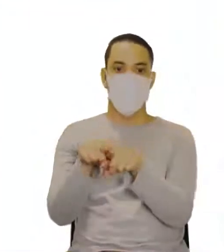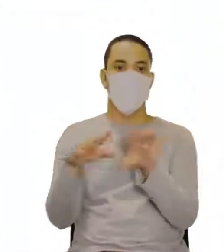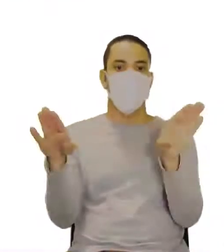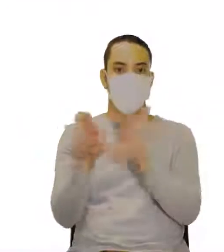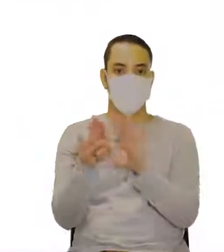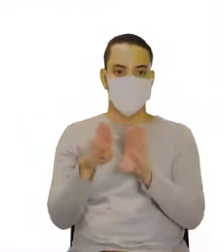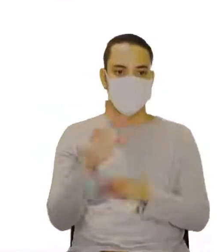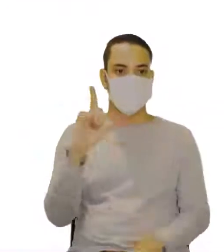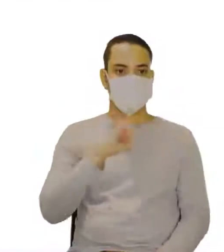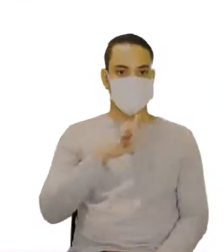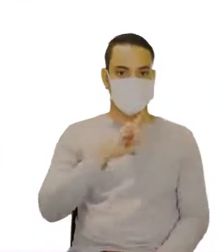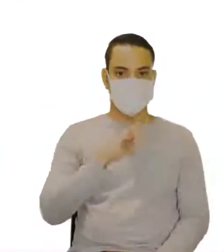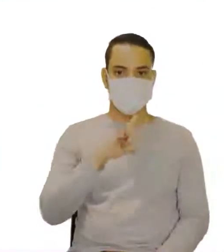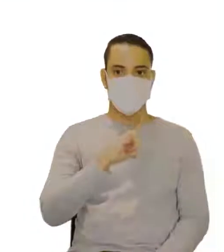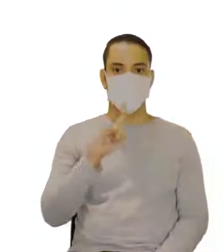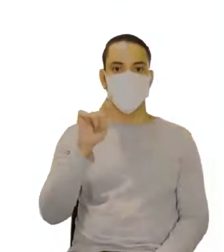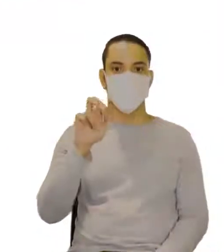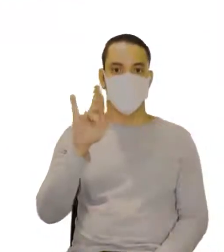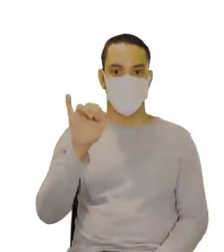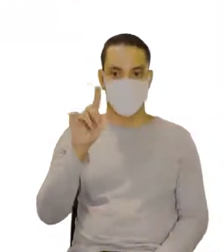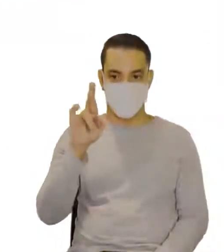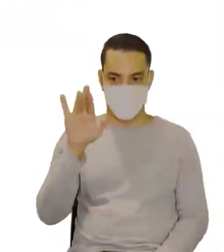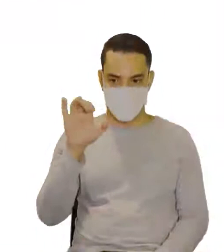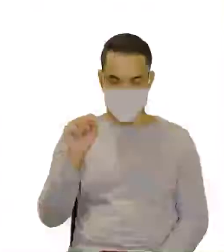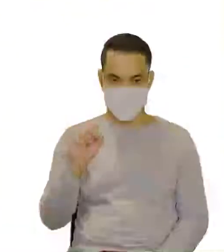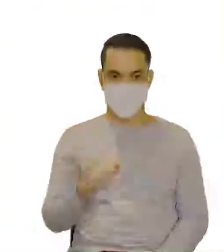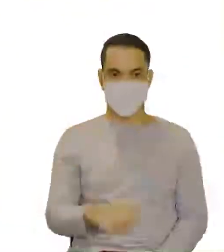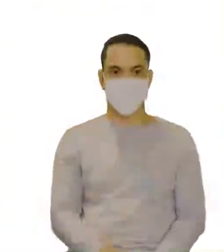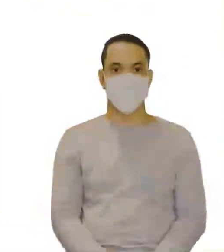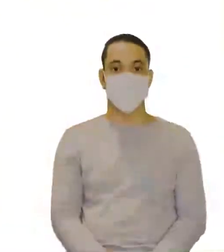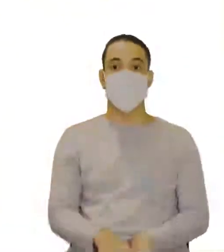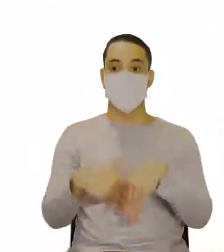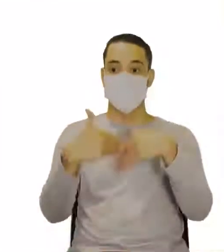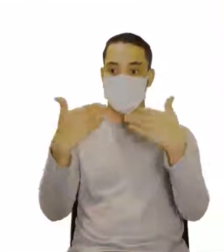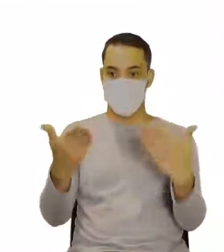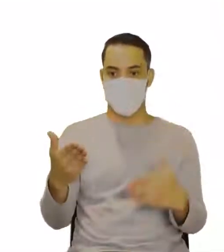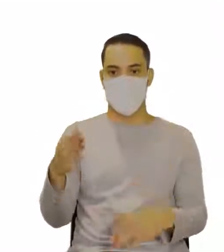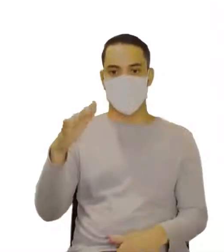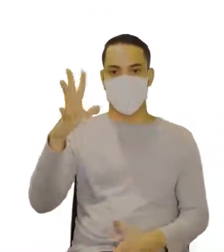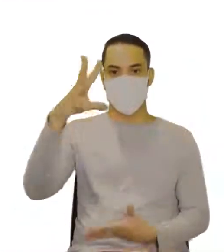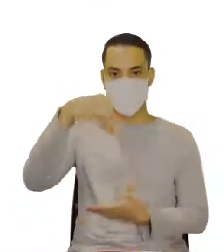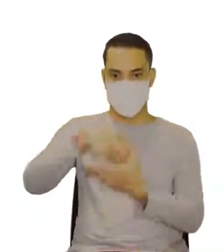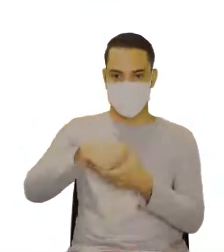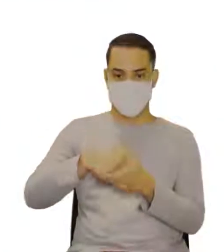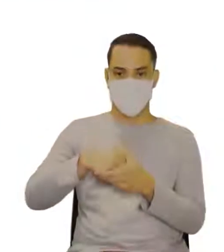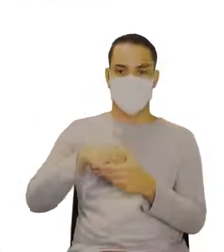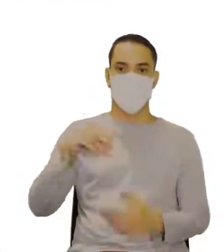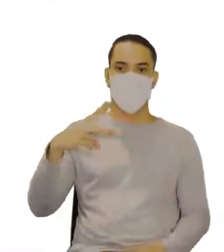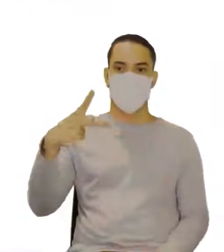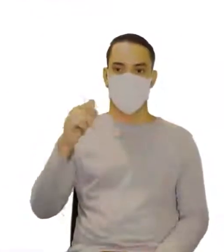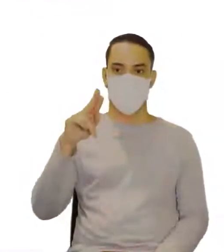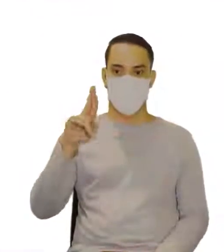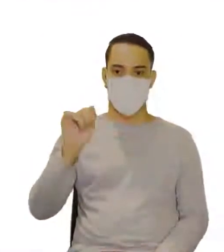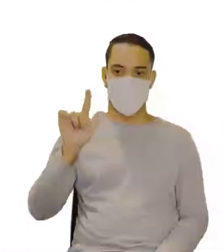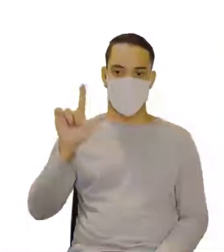gente também associa geradores. Bom, jovens, na associação em paralelo,